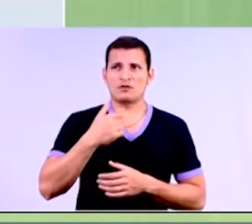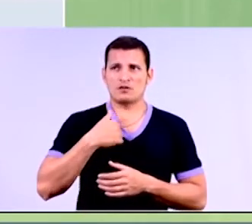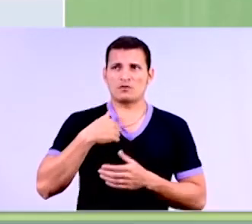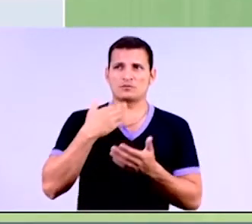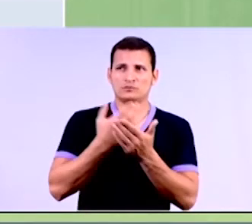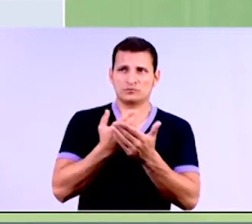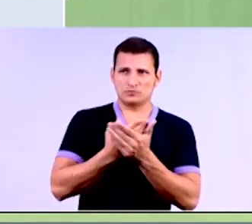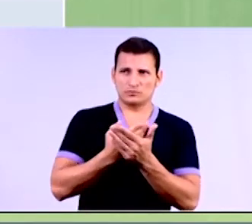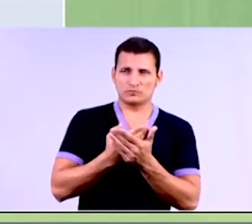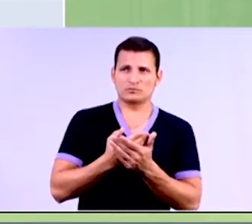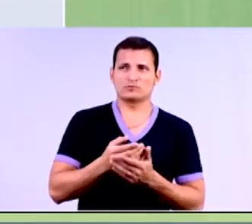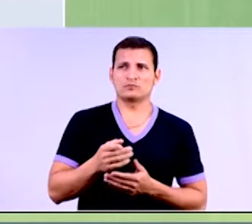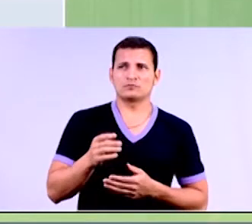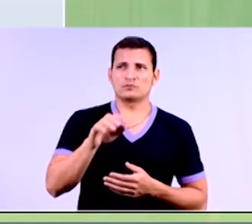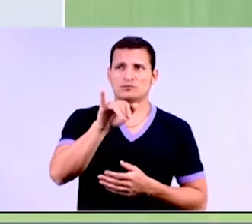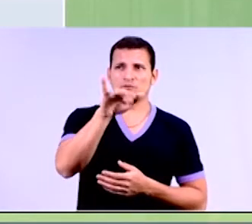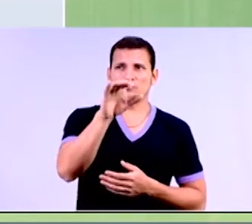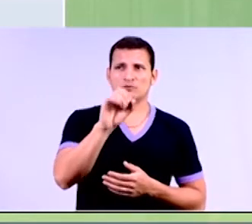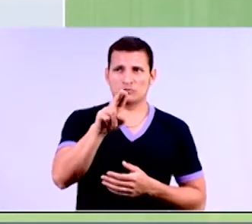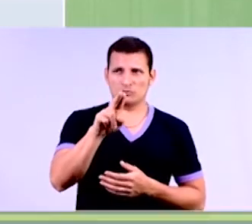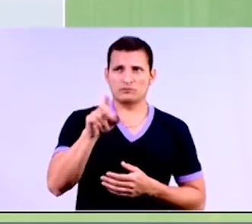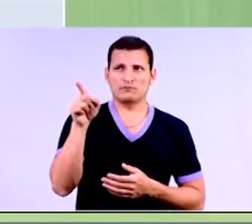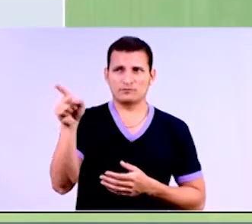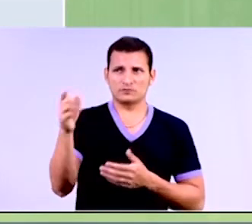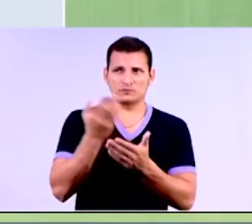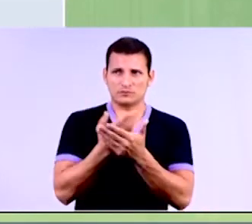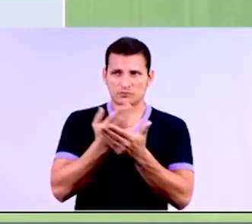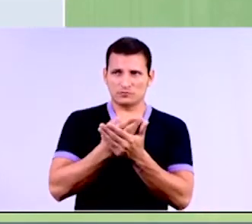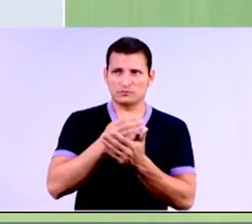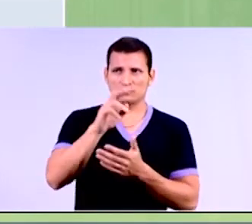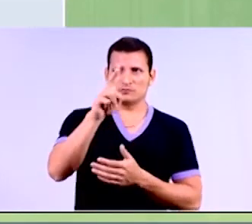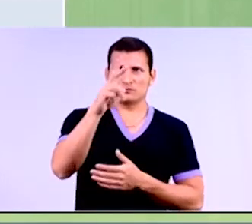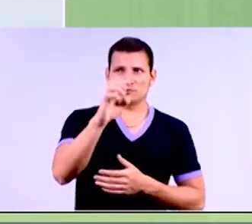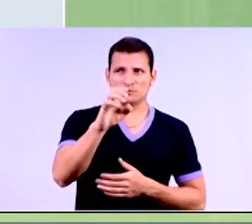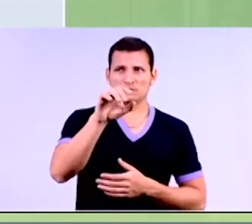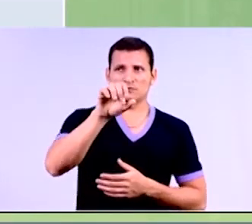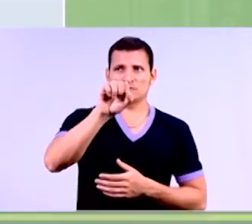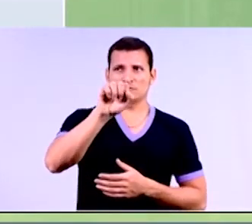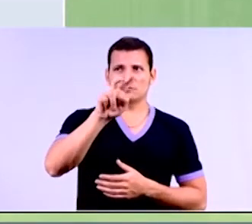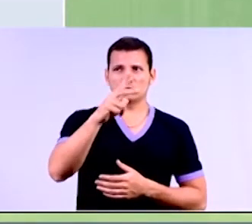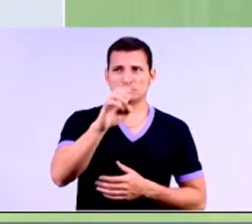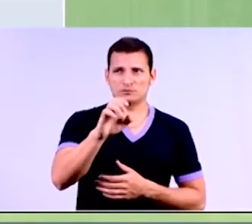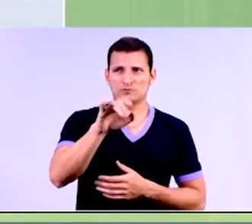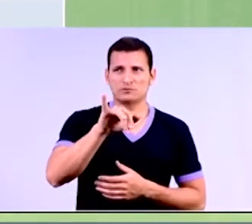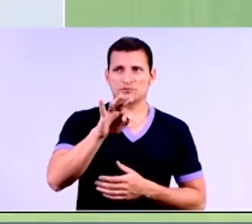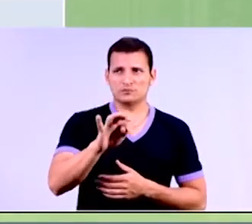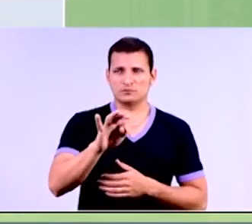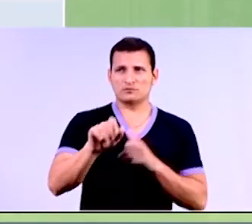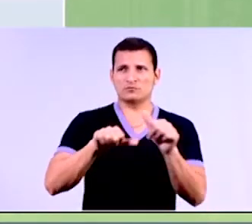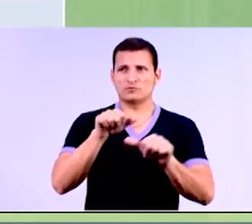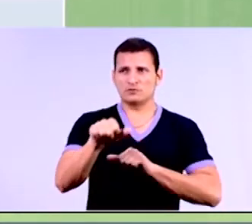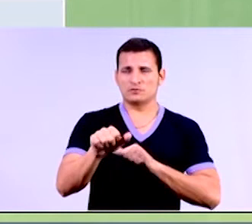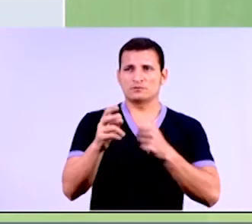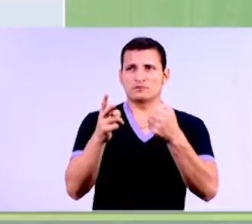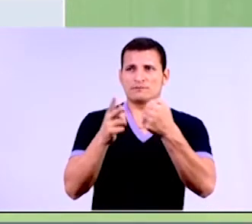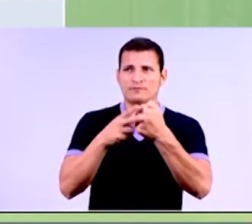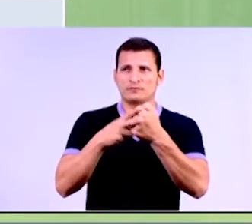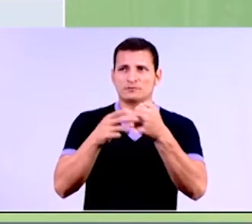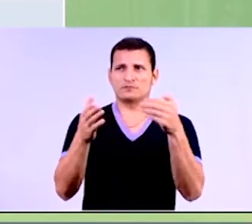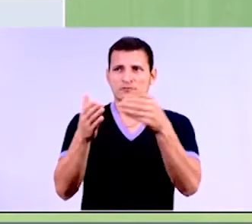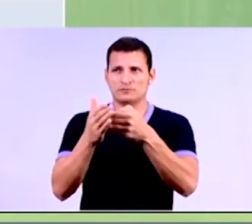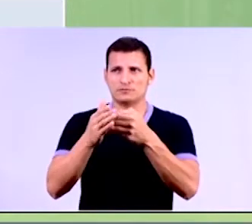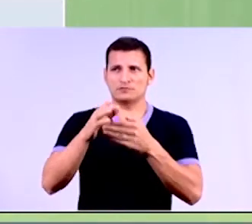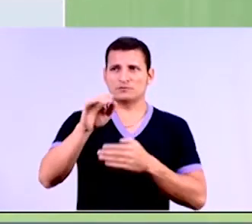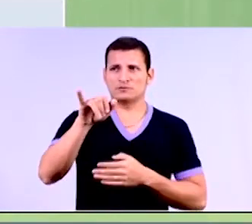you study, você estuda, com he, she, it, a mudança aqui, verbos que terminam em